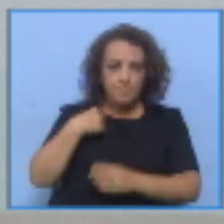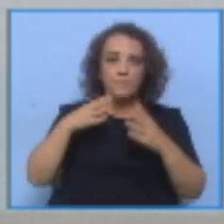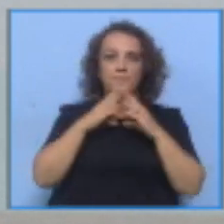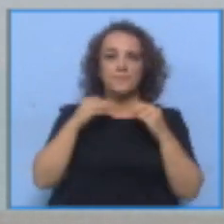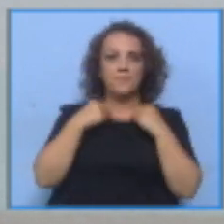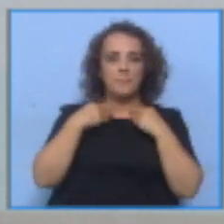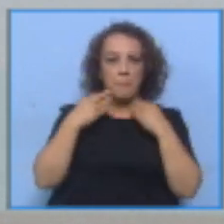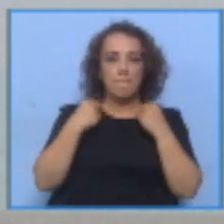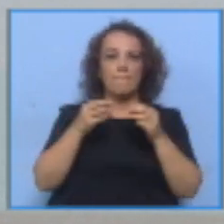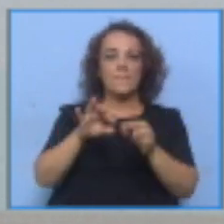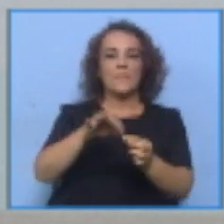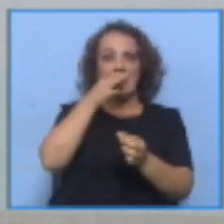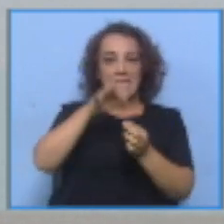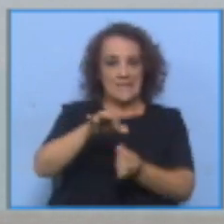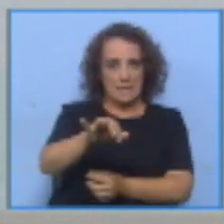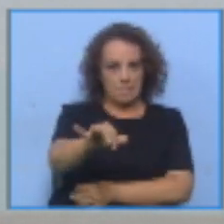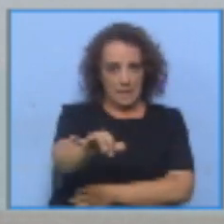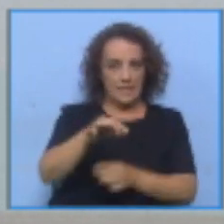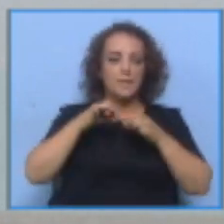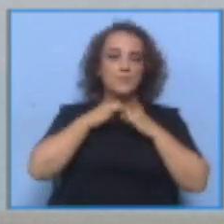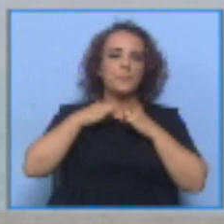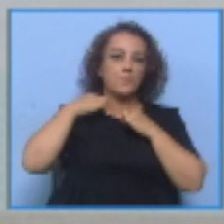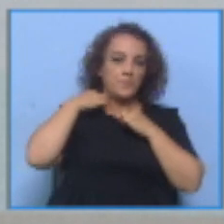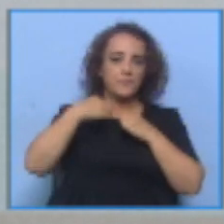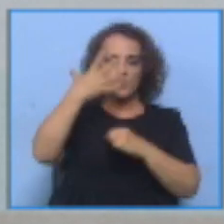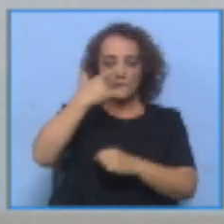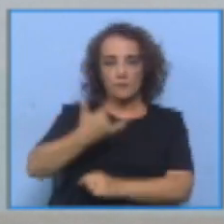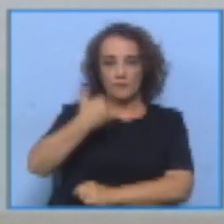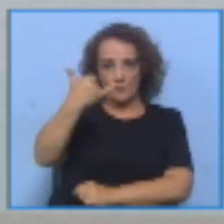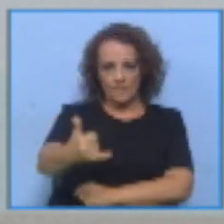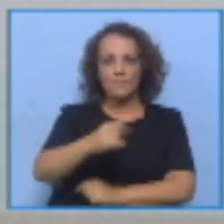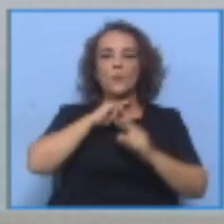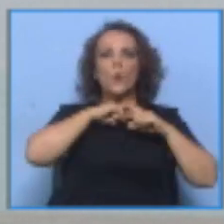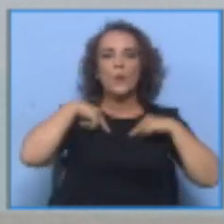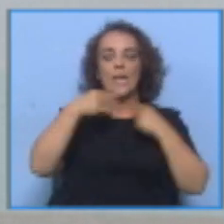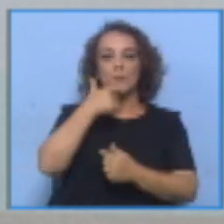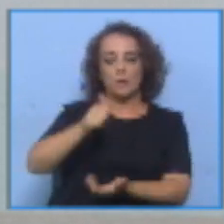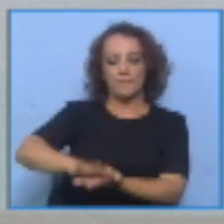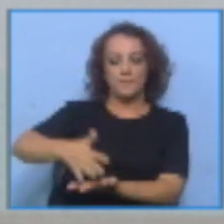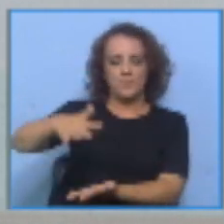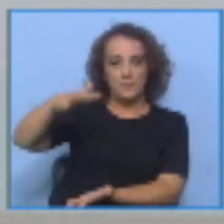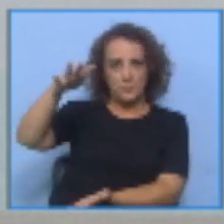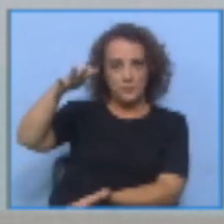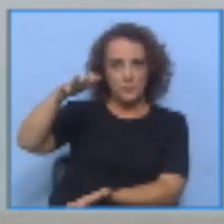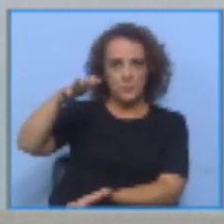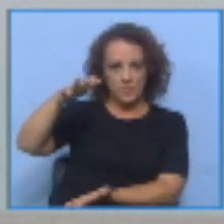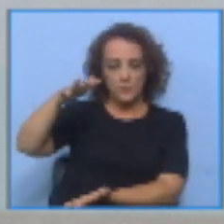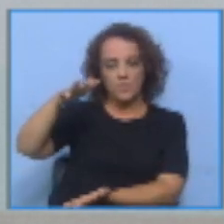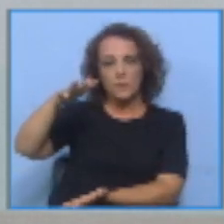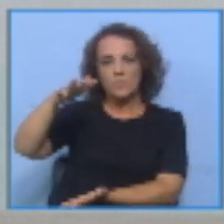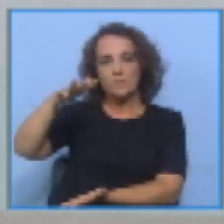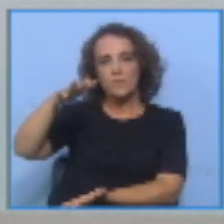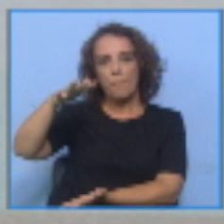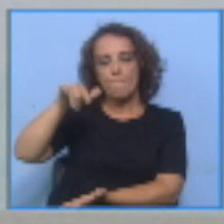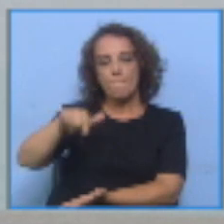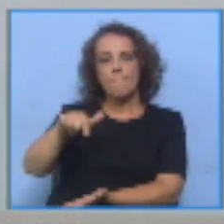com sementes. Eu sei que depois do dia tinham uma saca cheia de colares bonitos, que era a maneira